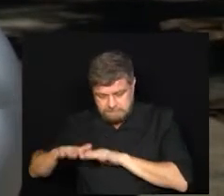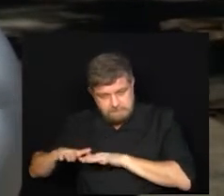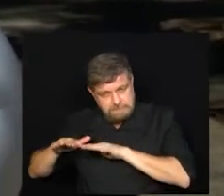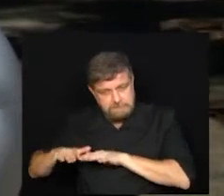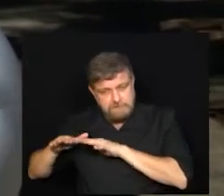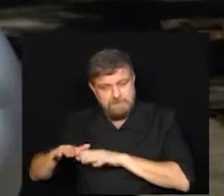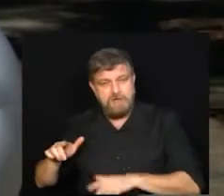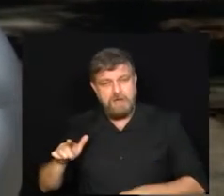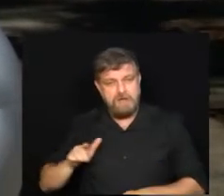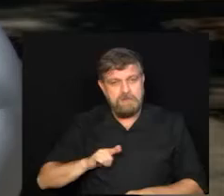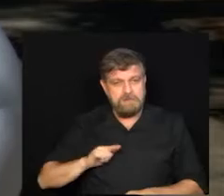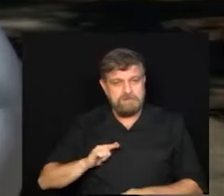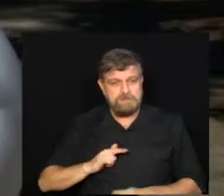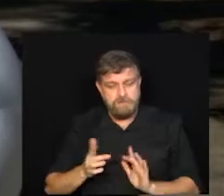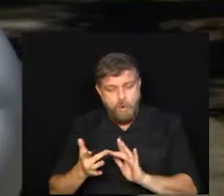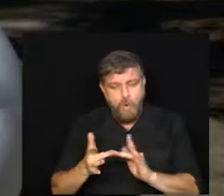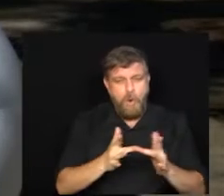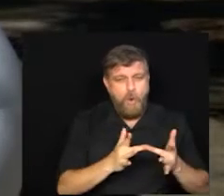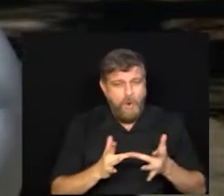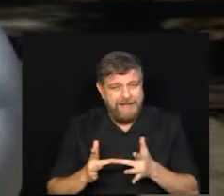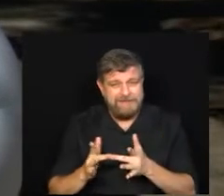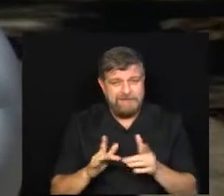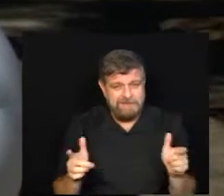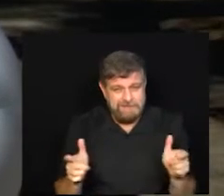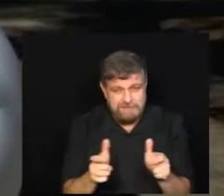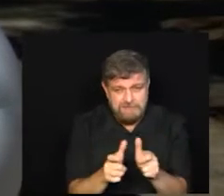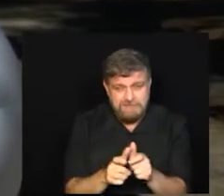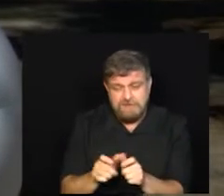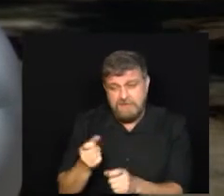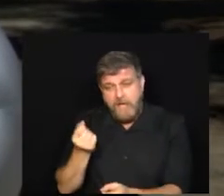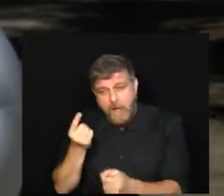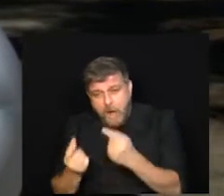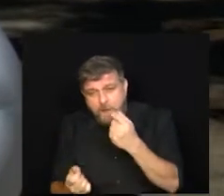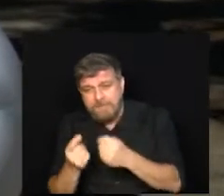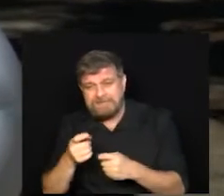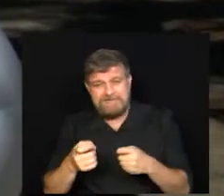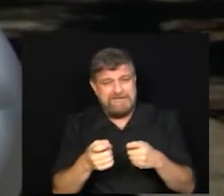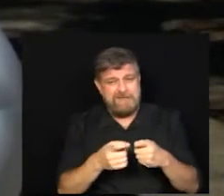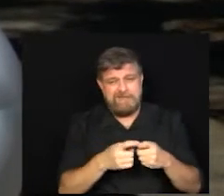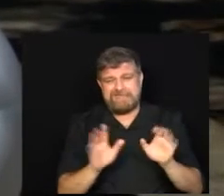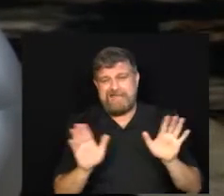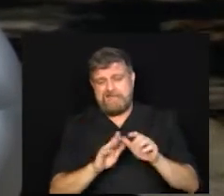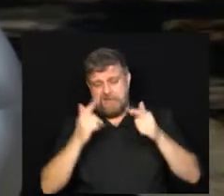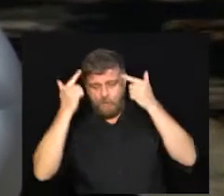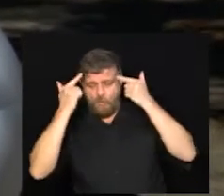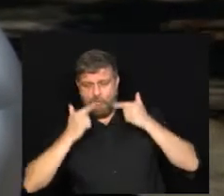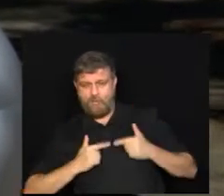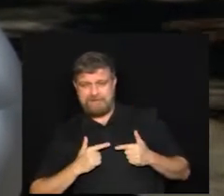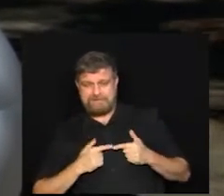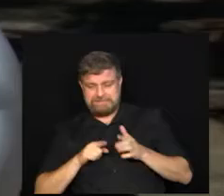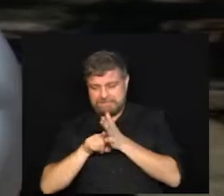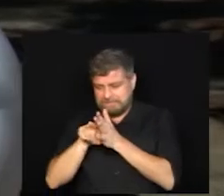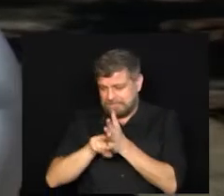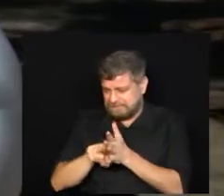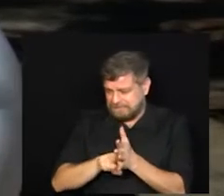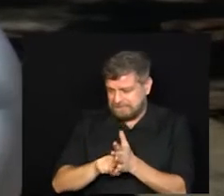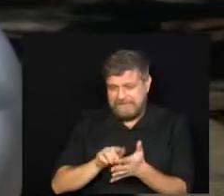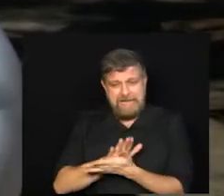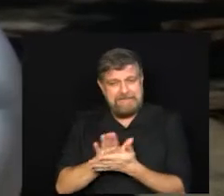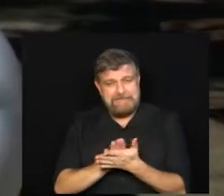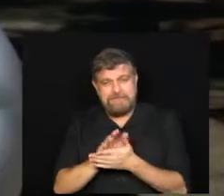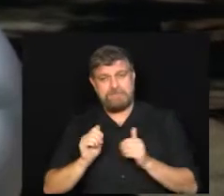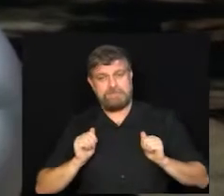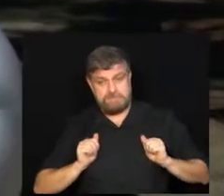do seu convívio do dia a dia, e muitas delas deixaram de procurar os médicos, deixaram de fazer exames de rotina. E é lógico